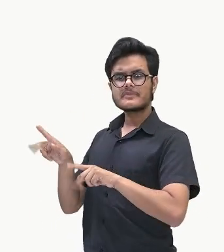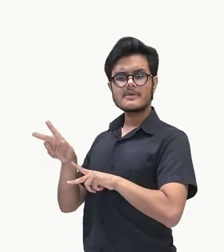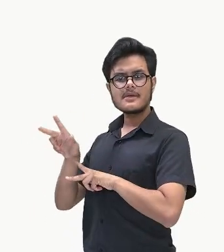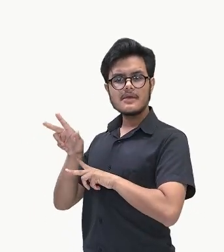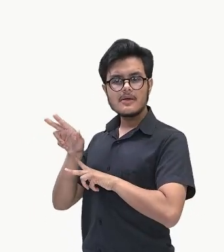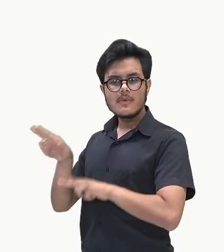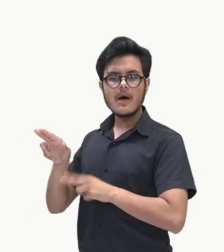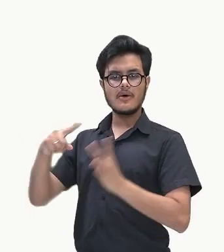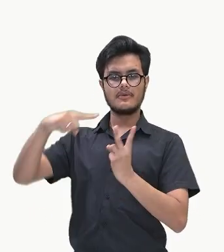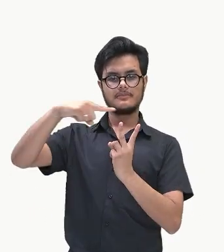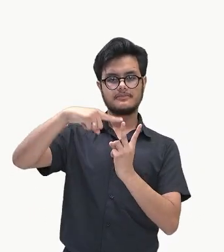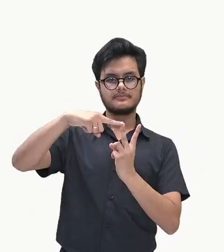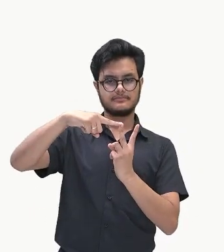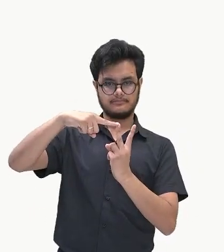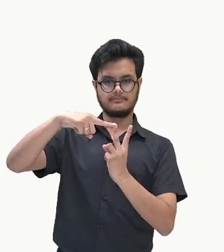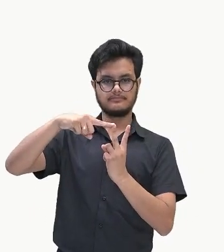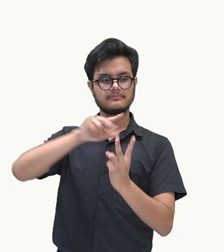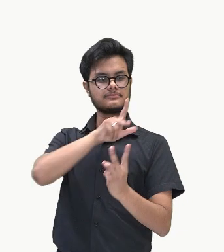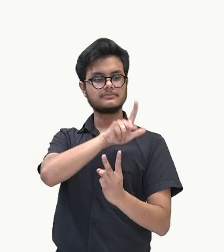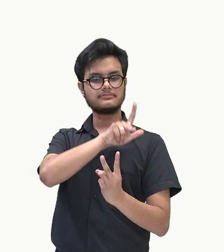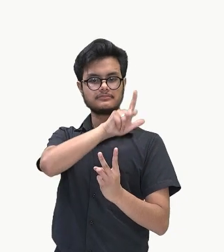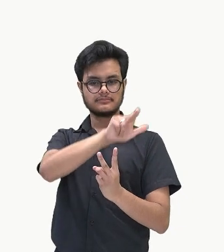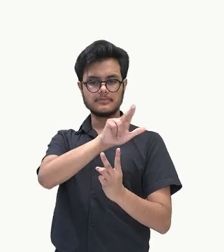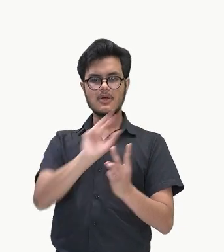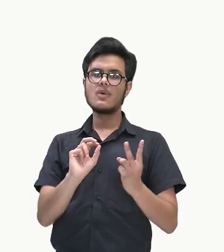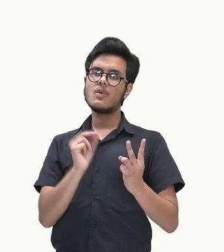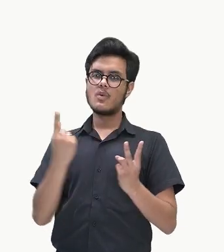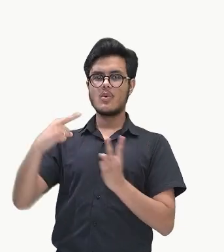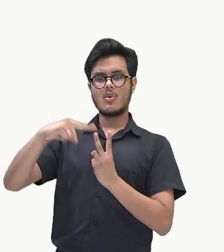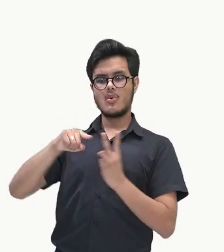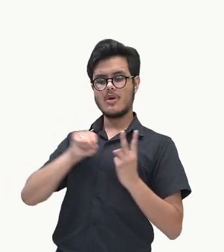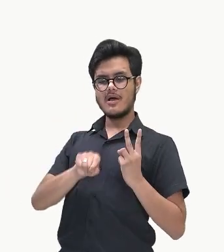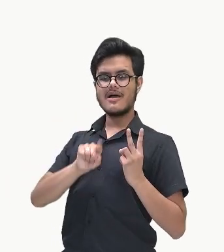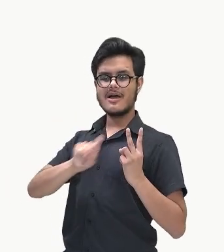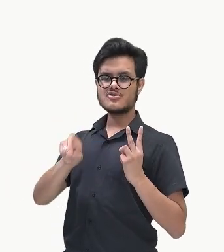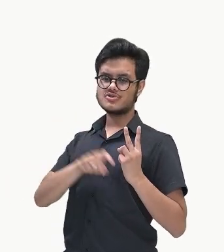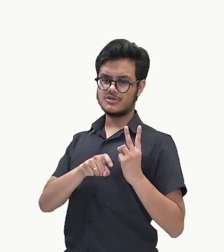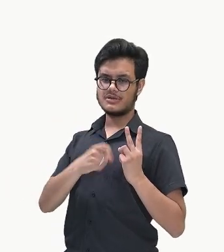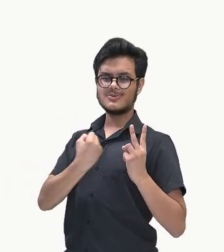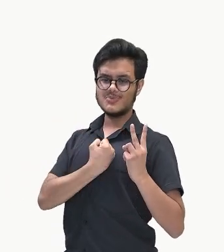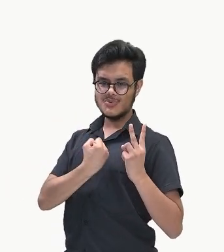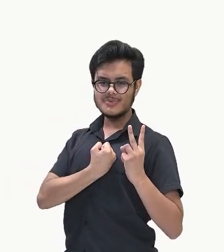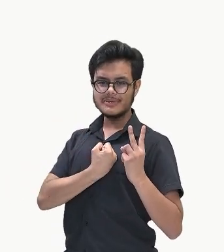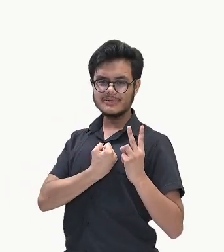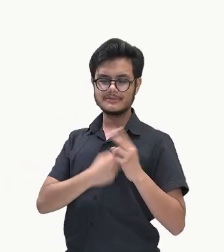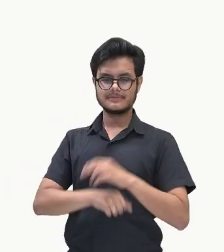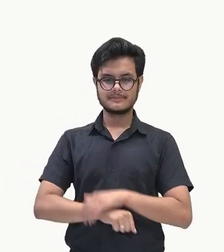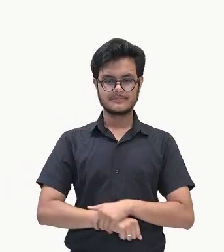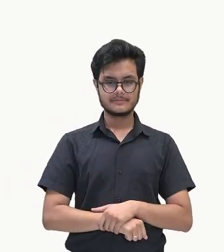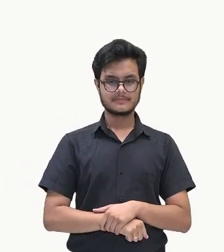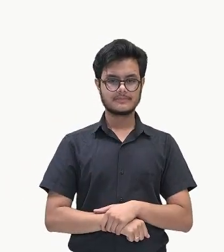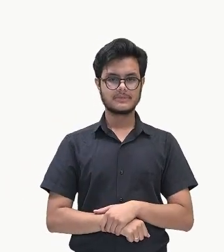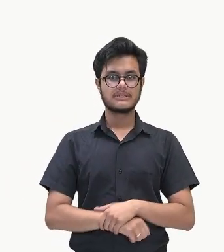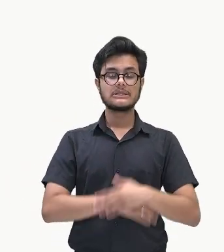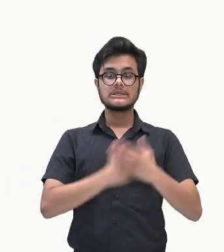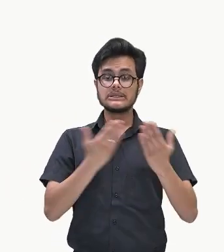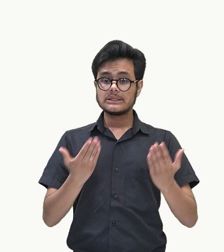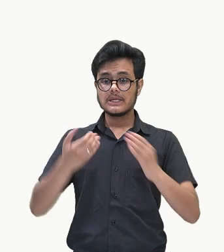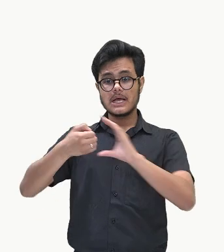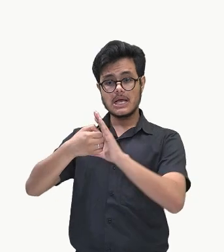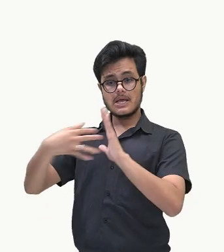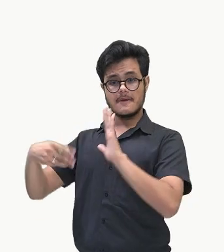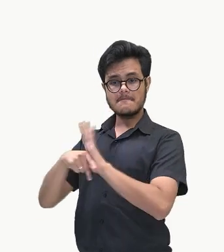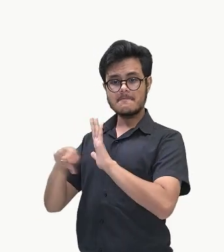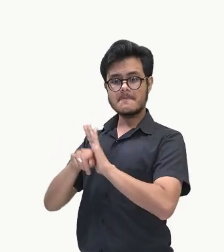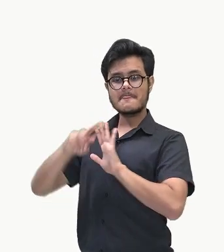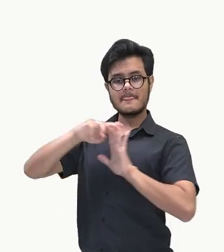meu índice do meu radical ou o meu radicando. E de acordo com a minha propriedade que a gente acabou de